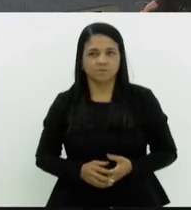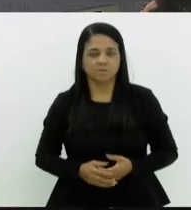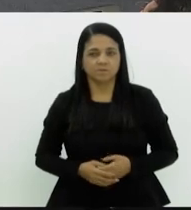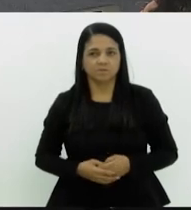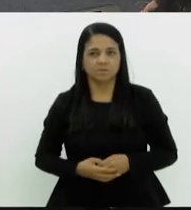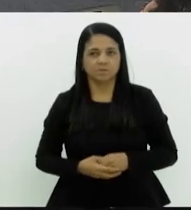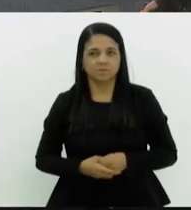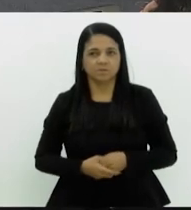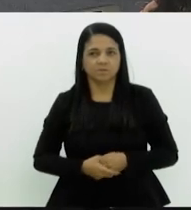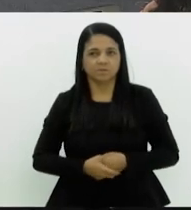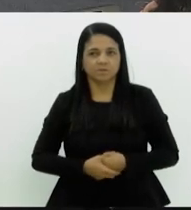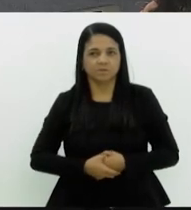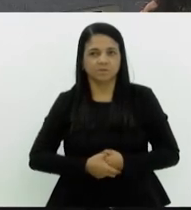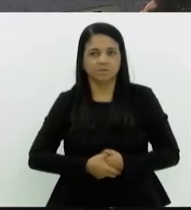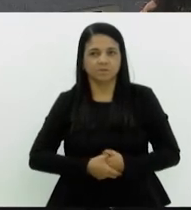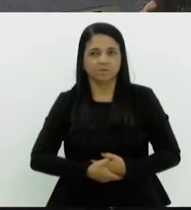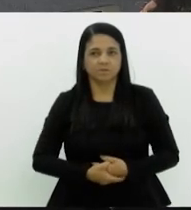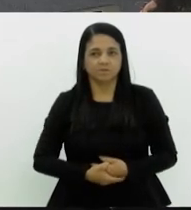O meu.